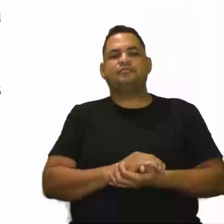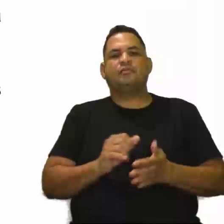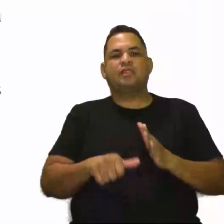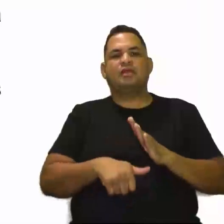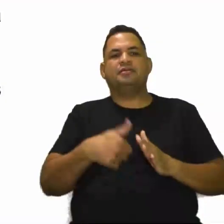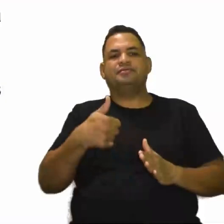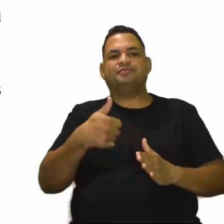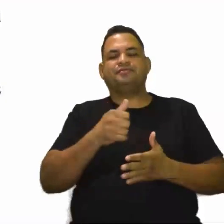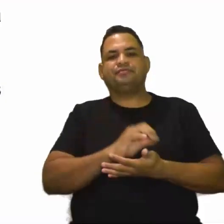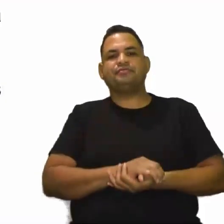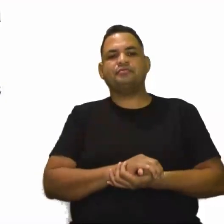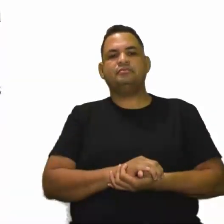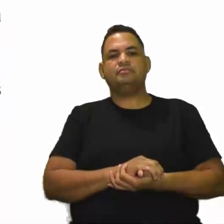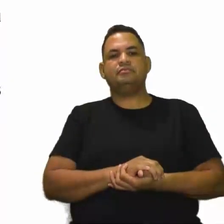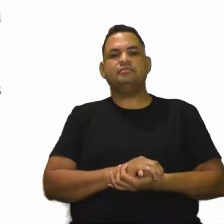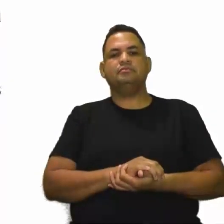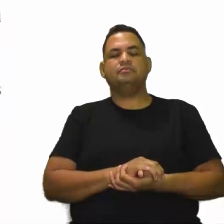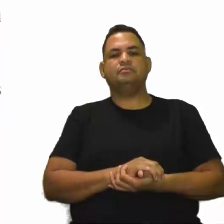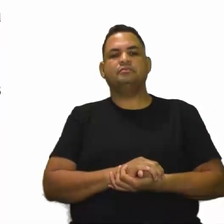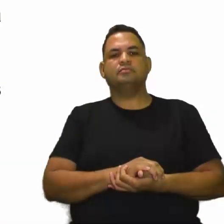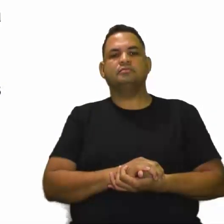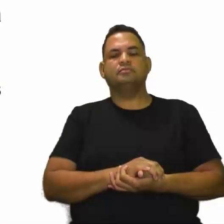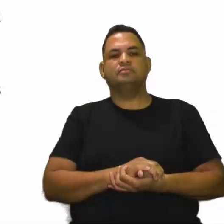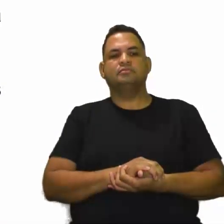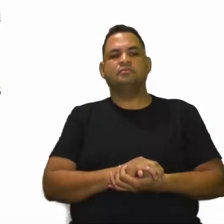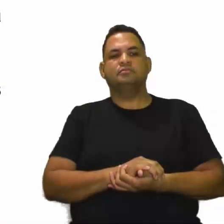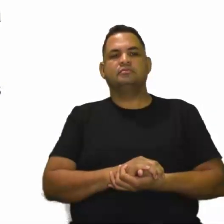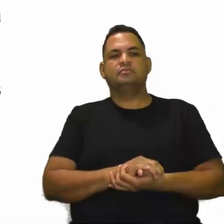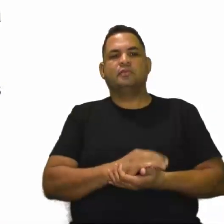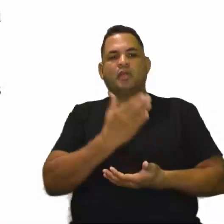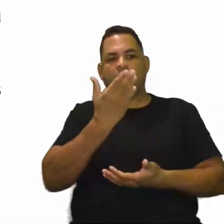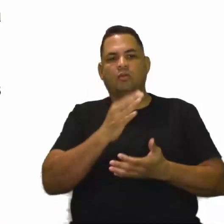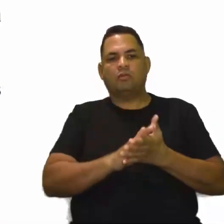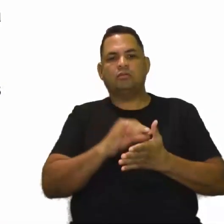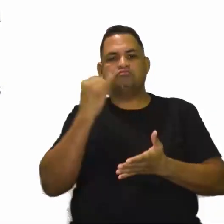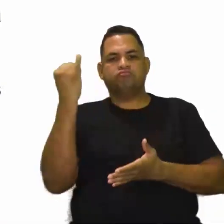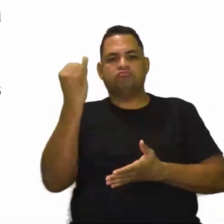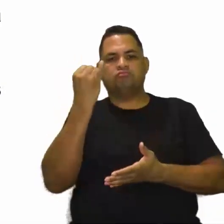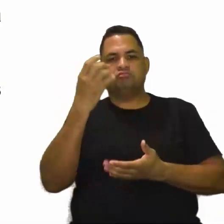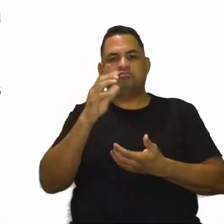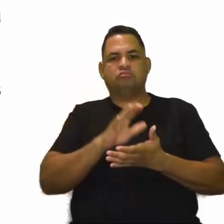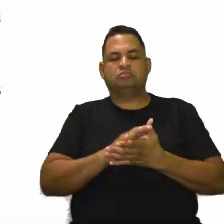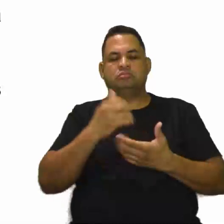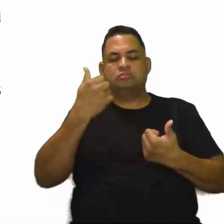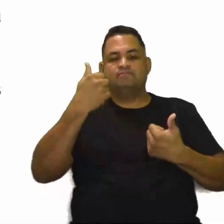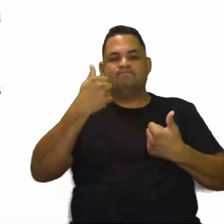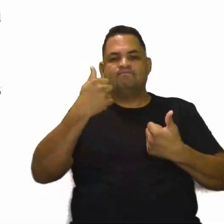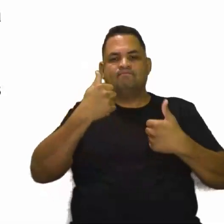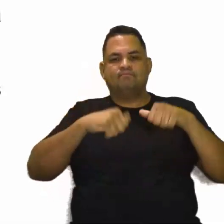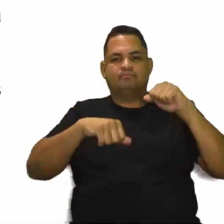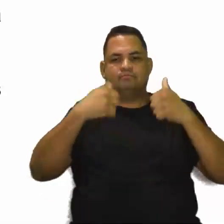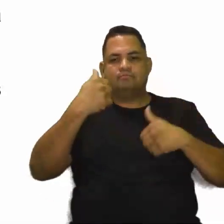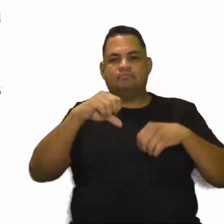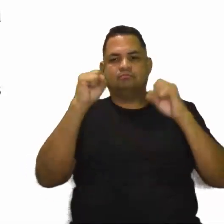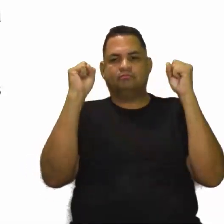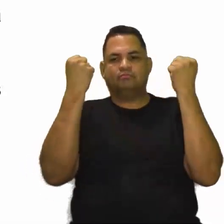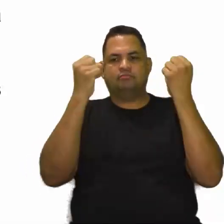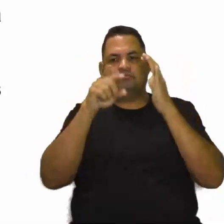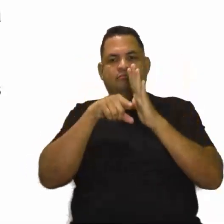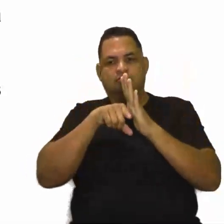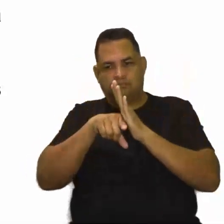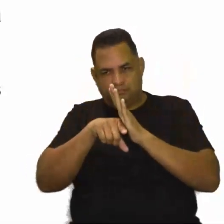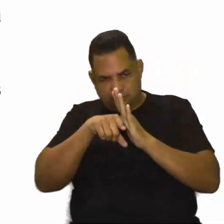primeira questão. Então, primeira questão. Considerando a importância da